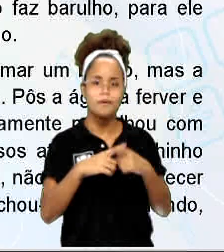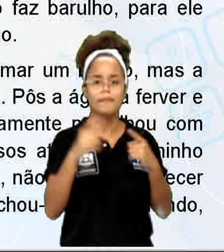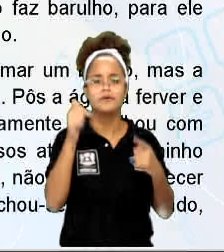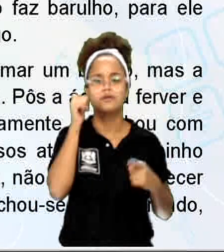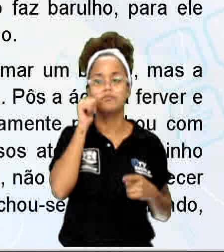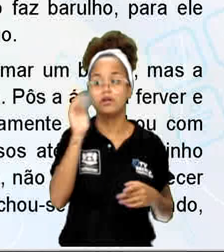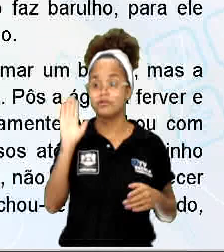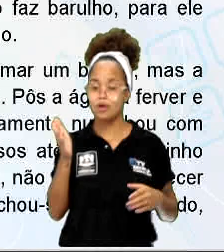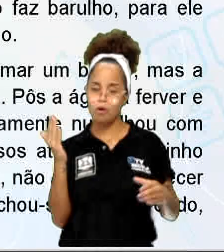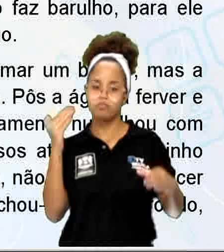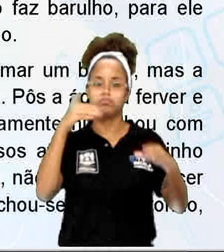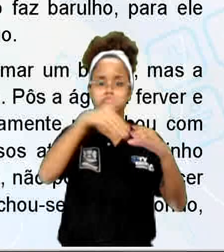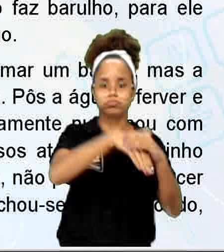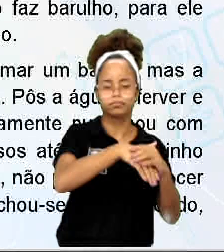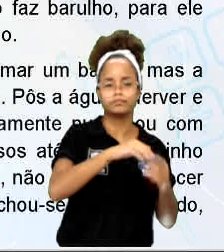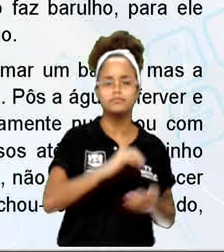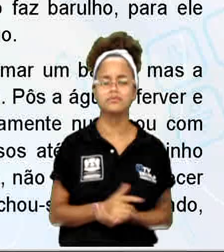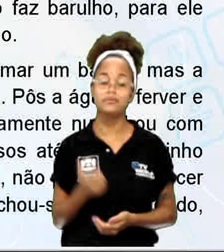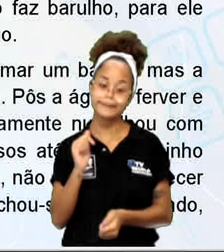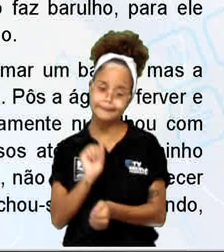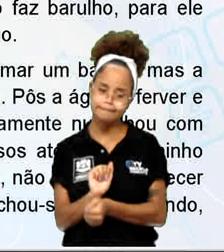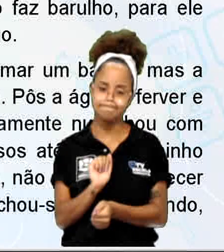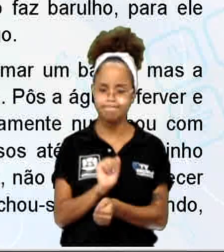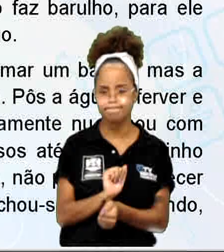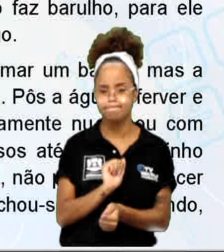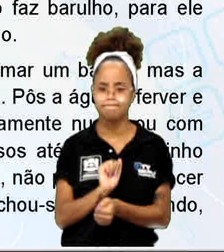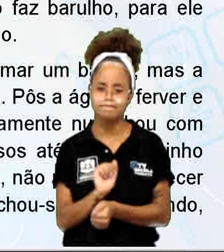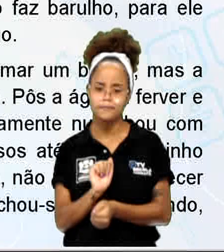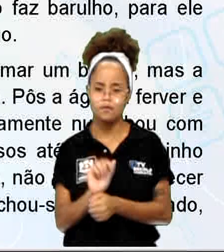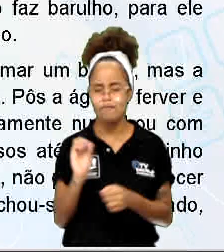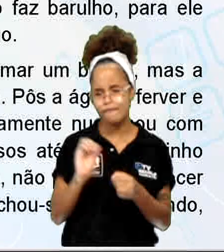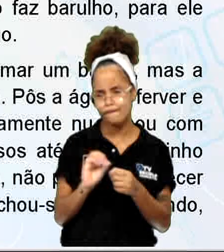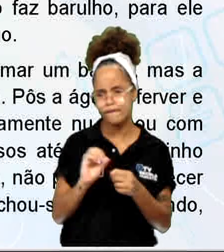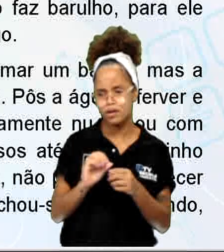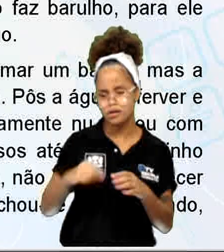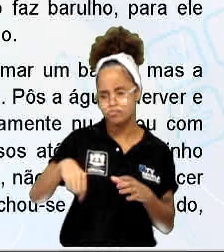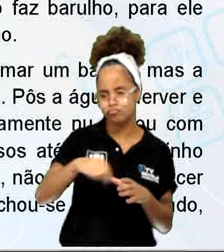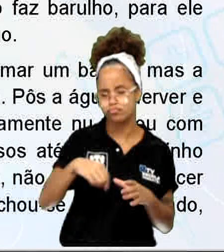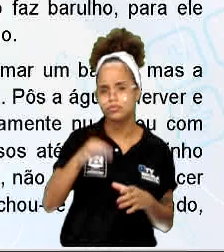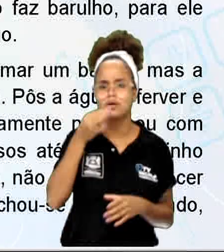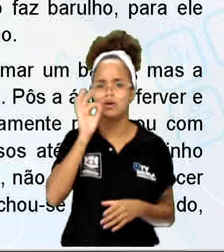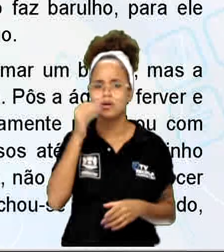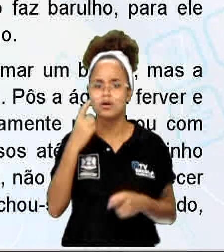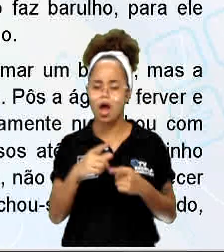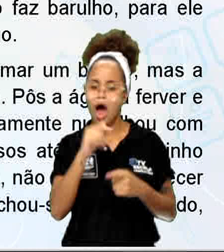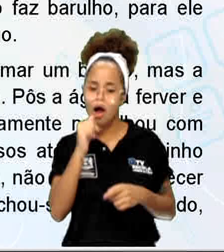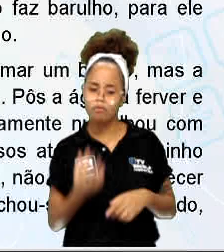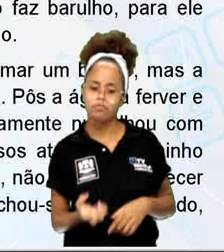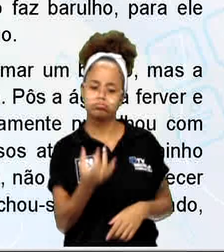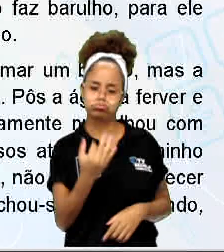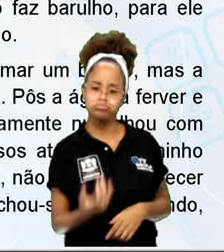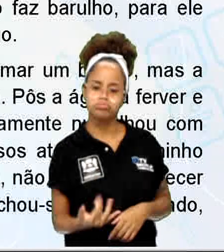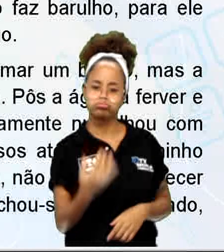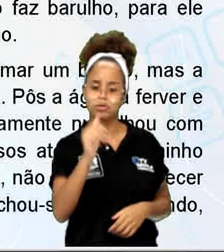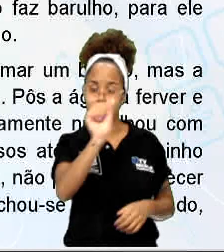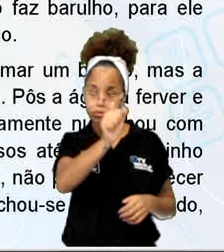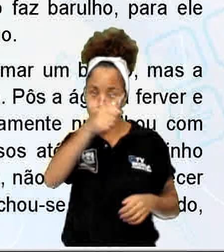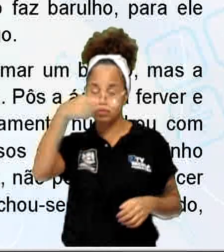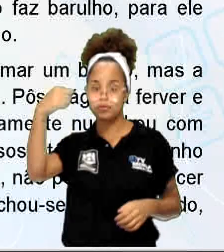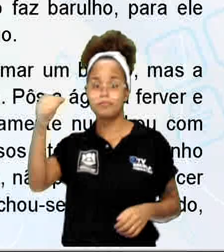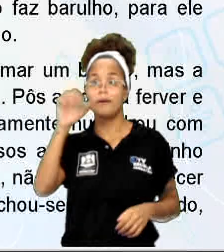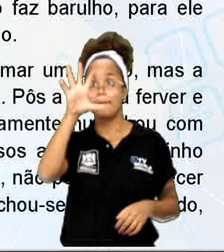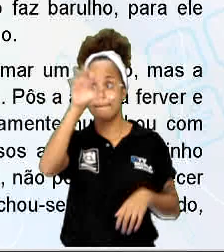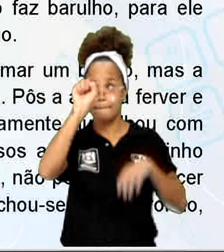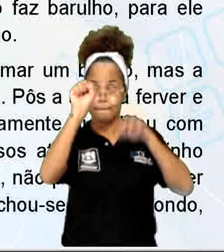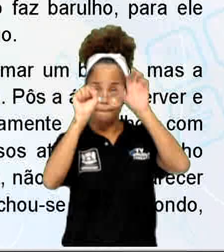trancara lá dentro. Enquanto esperava, resolveu fazer um café. Pôs a água a ferver e abriu a porta de serviço para apanhar o